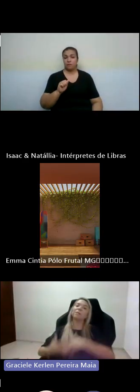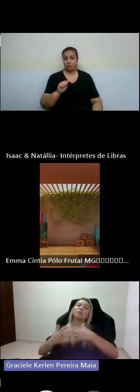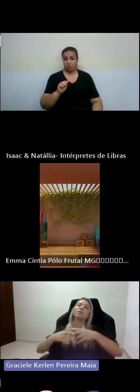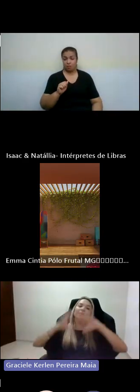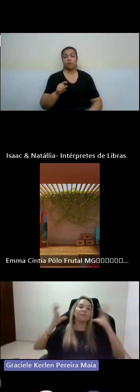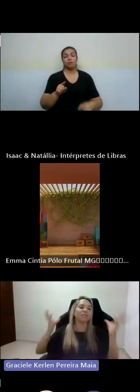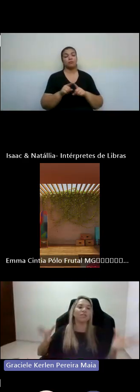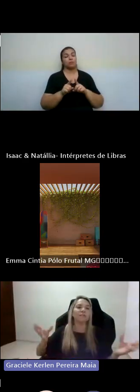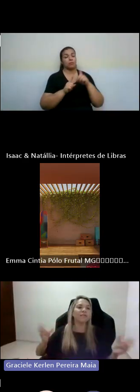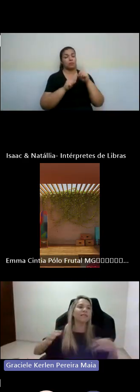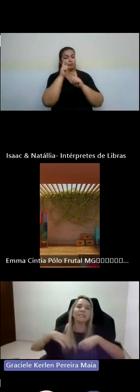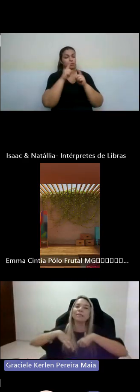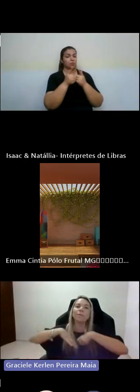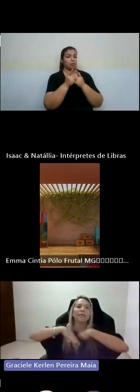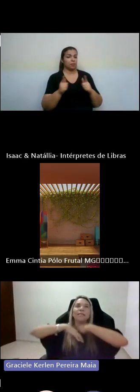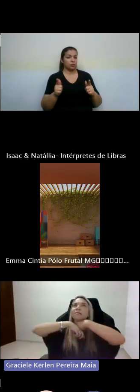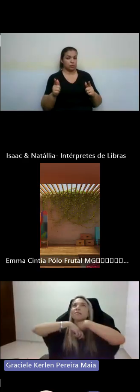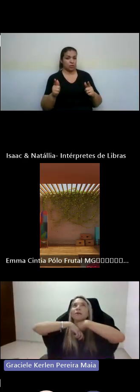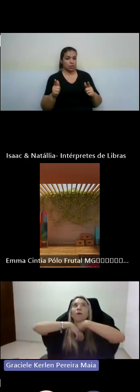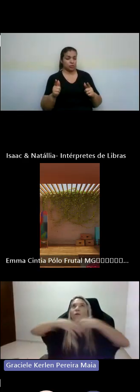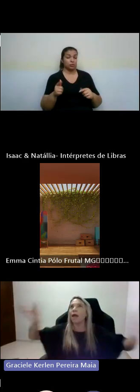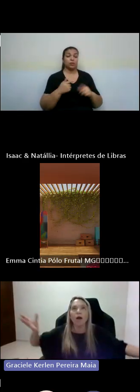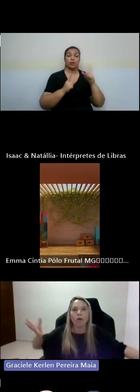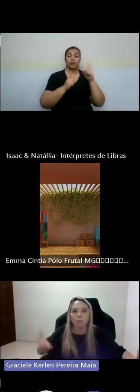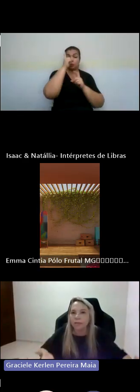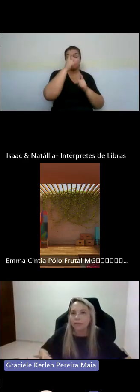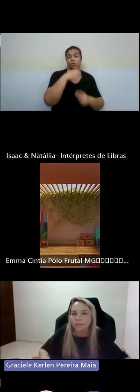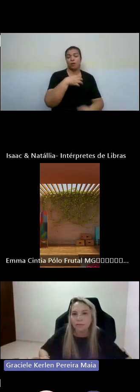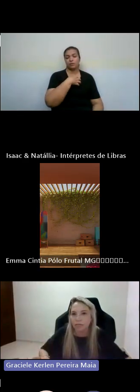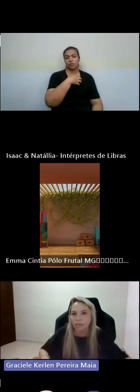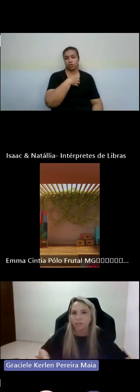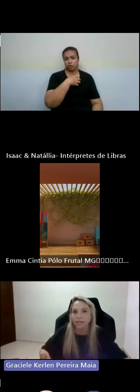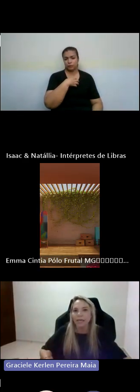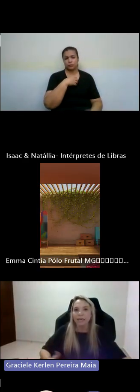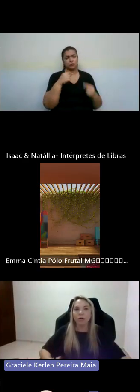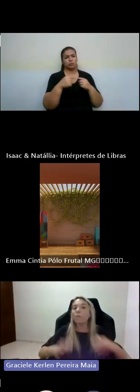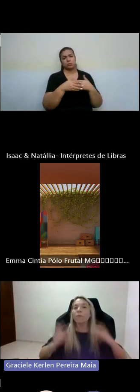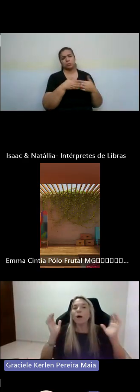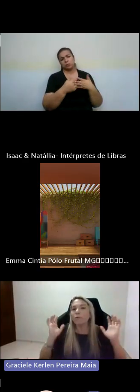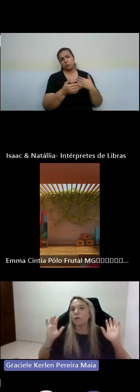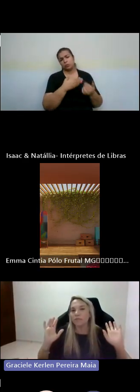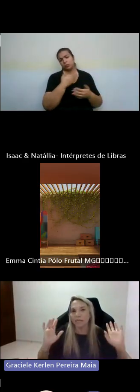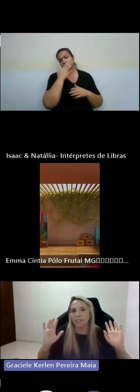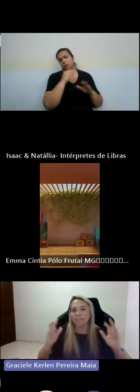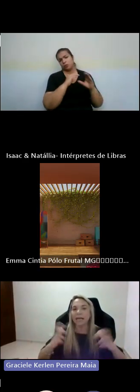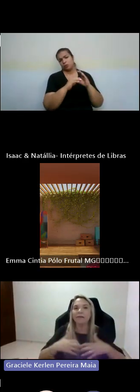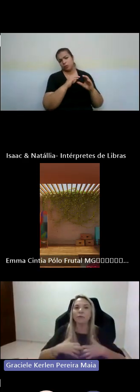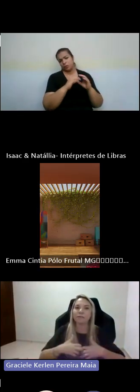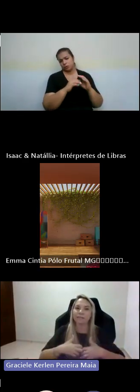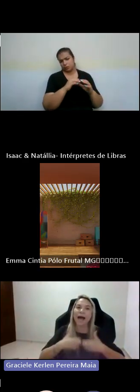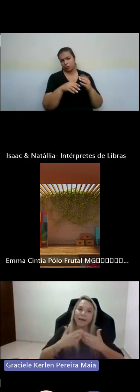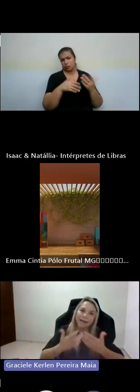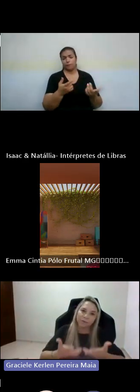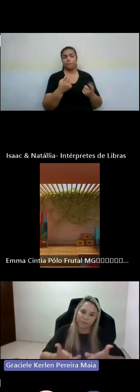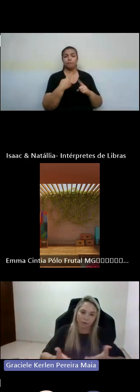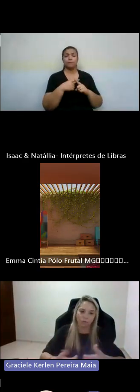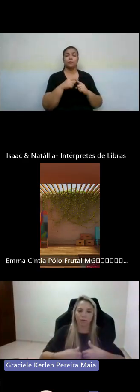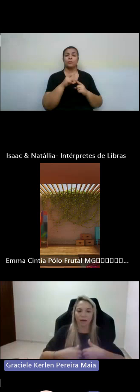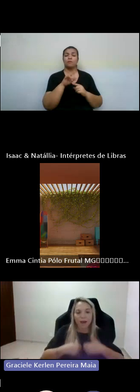As expressões afetivas, elas estão presentes em qualquer comunicação, gente. Como o próprio nome já diz, ela vai mostrar